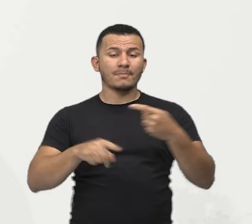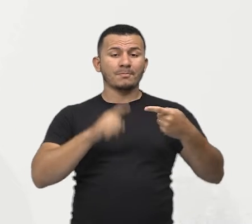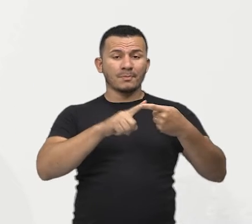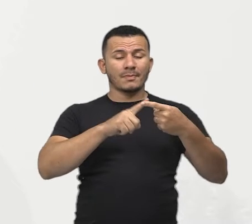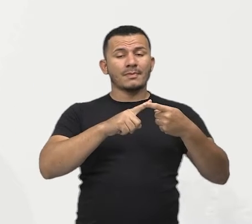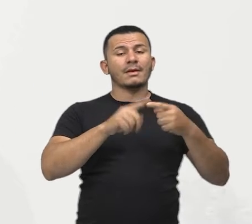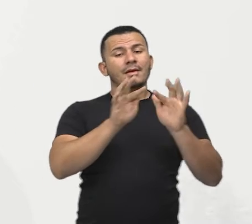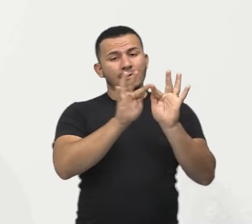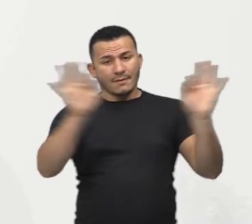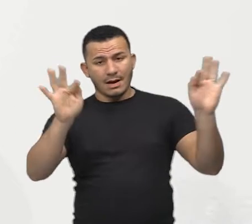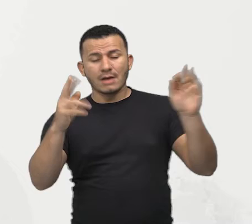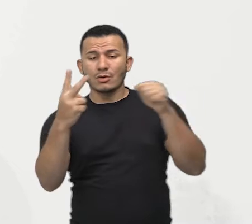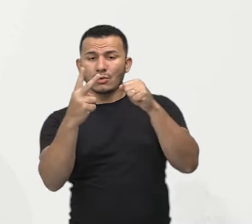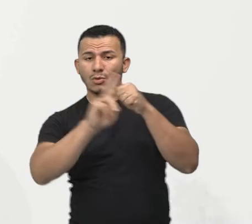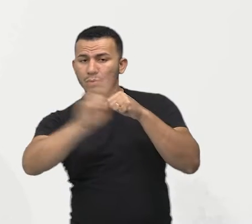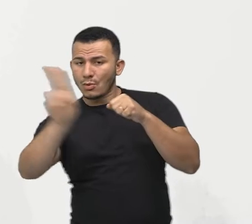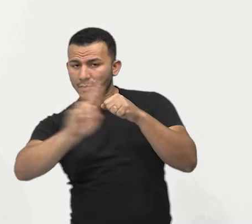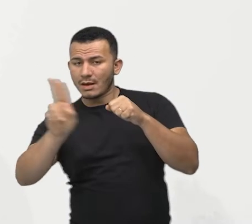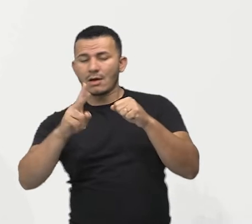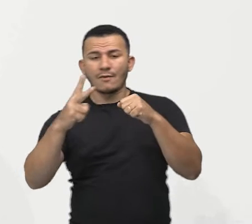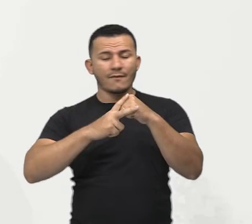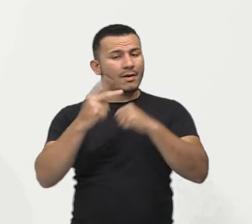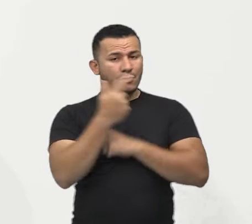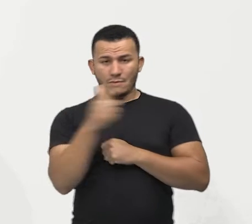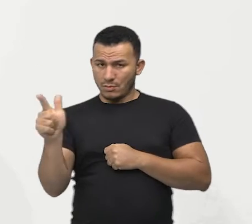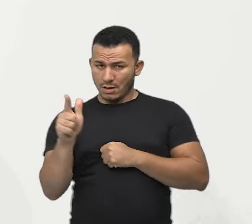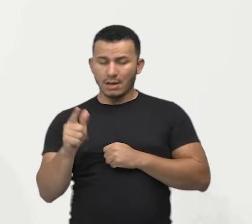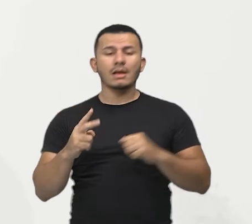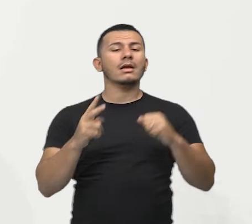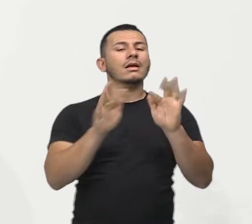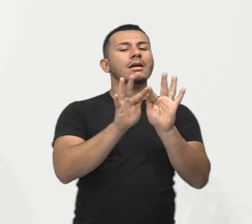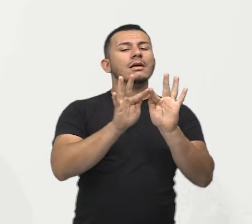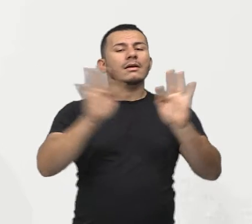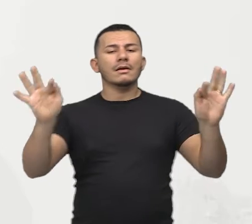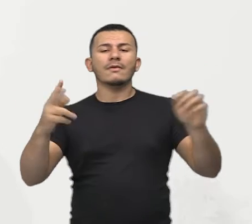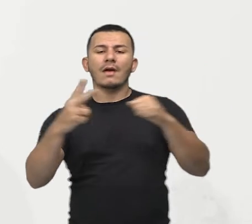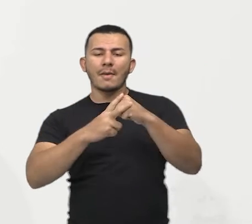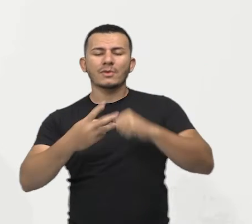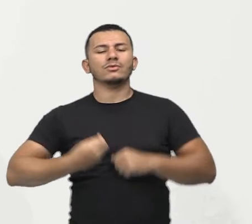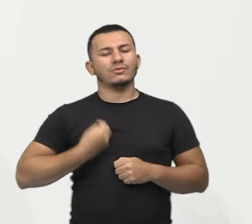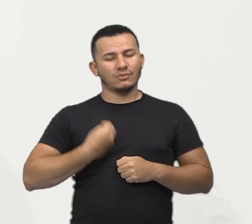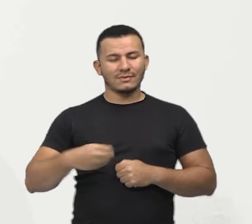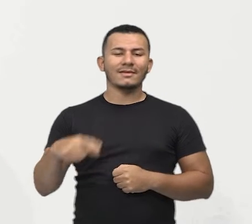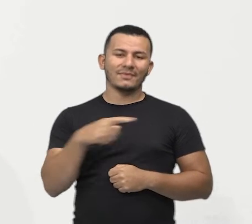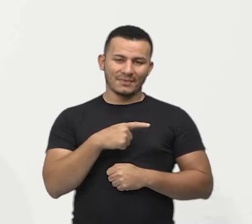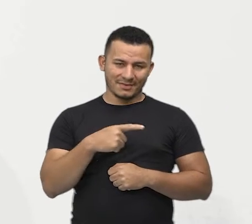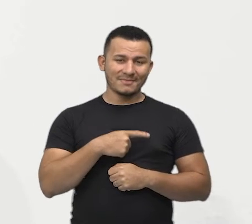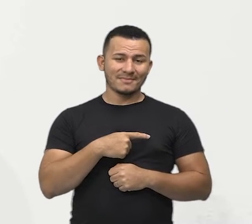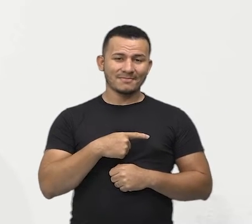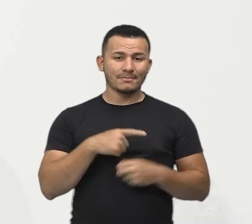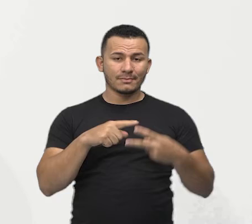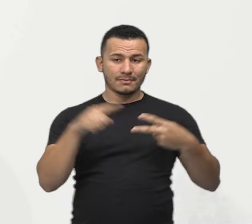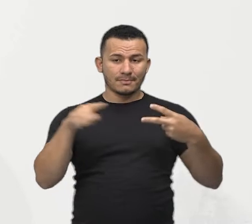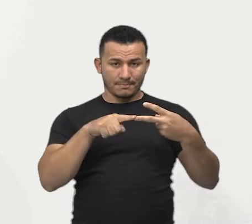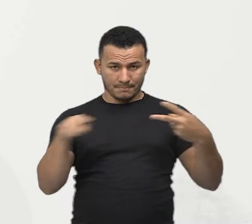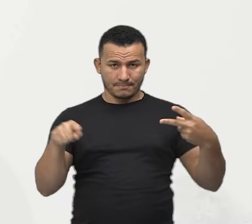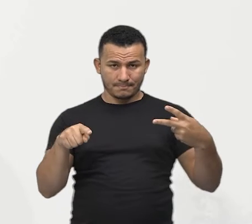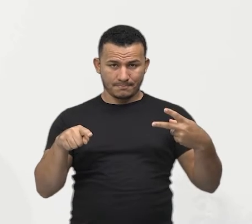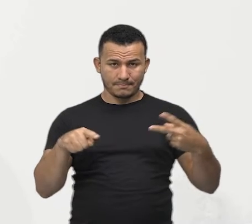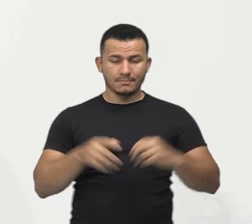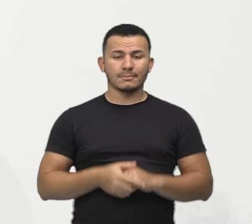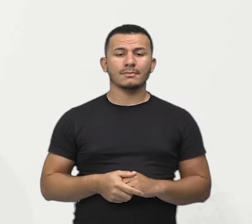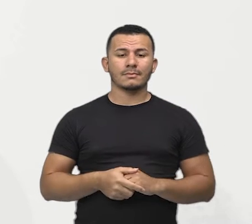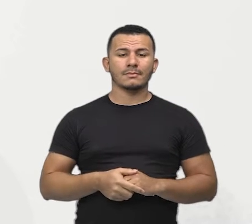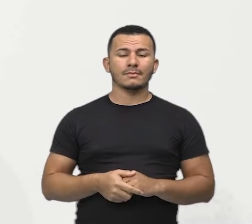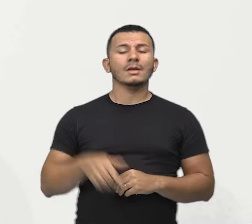guardar frases nominais, sem verbo, frases verbais com verbo. E aí, vamos,